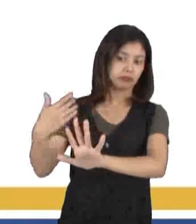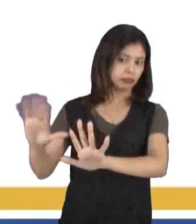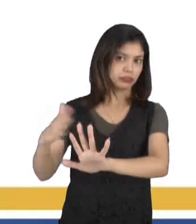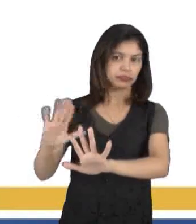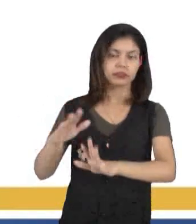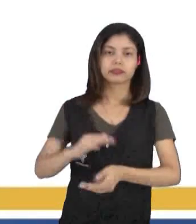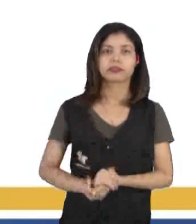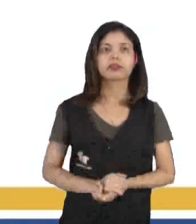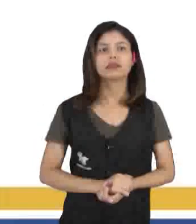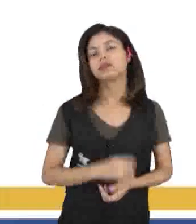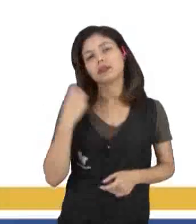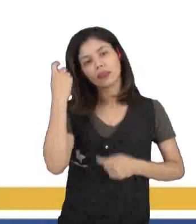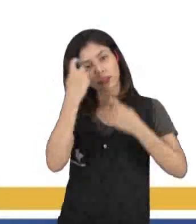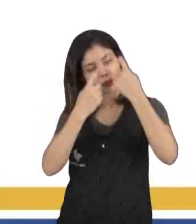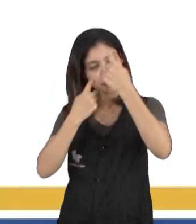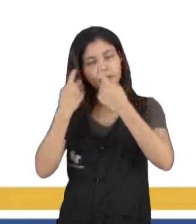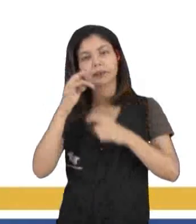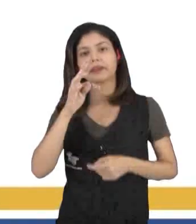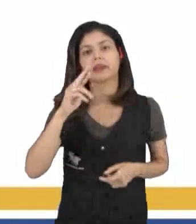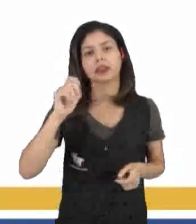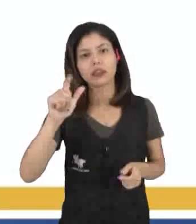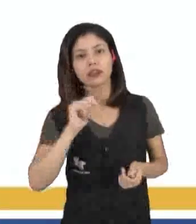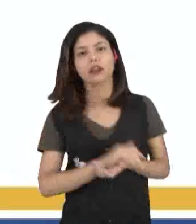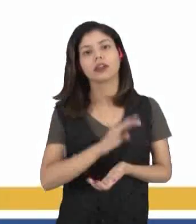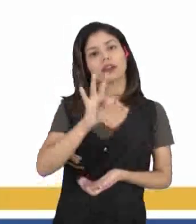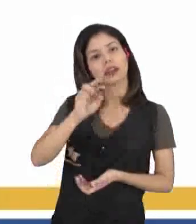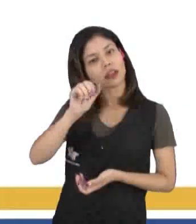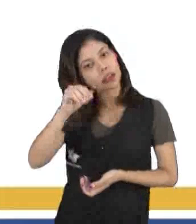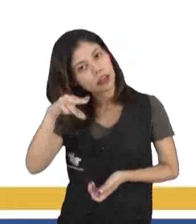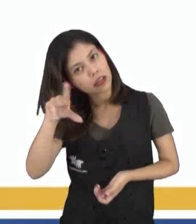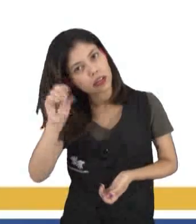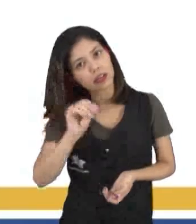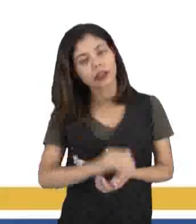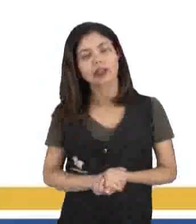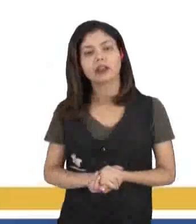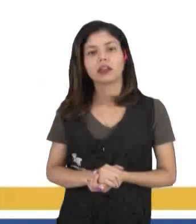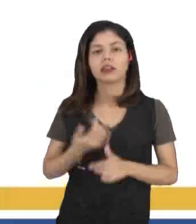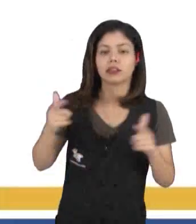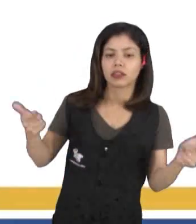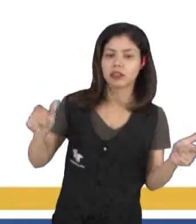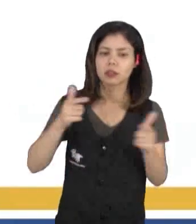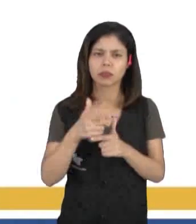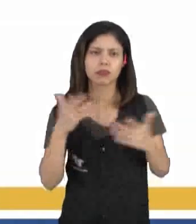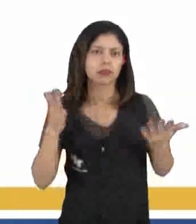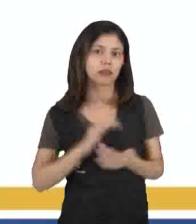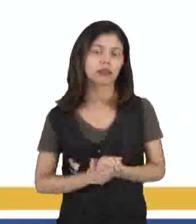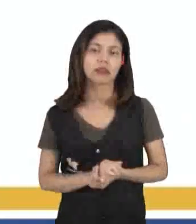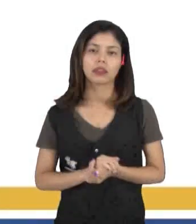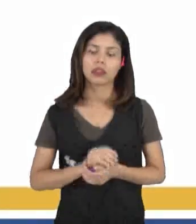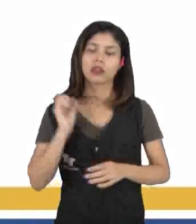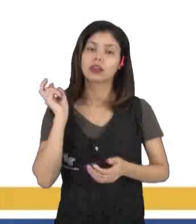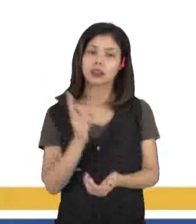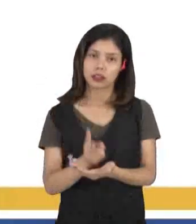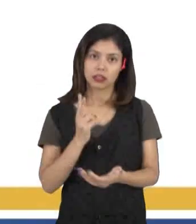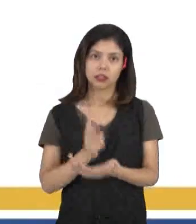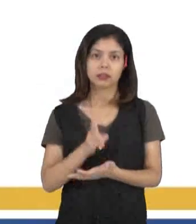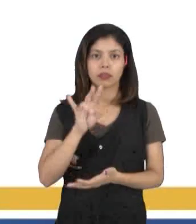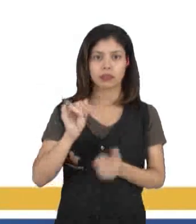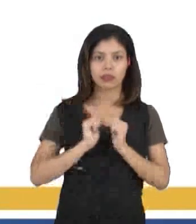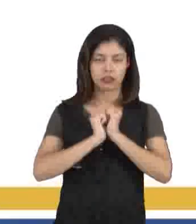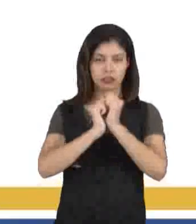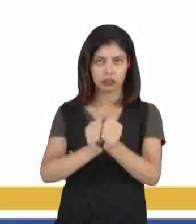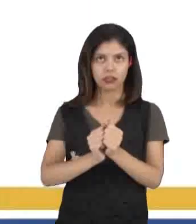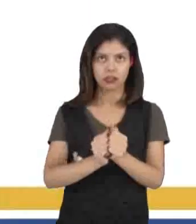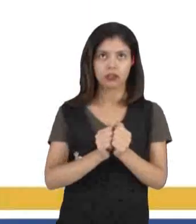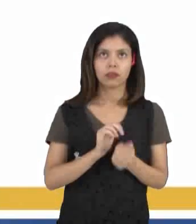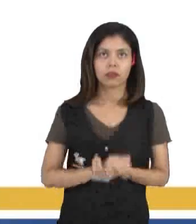são sempre essas expressões tal ou tão, tanto, tamanho, o que sempre vai vir ali